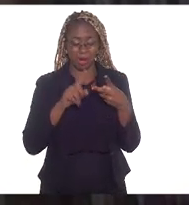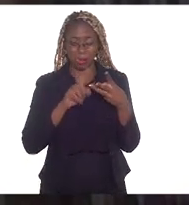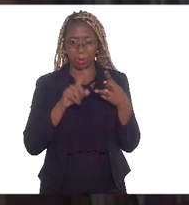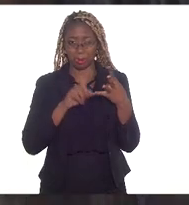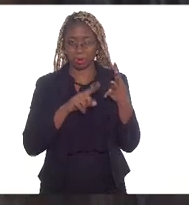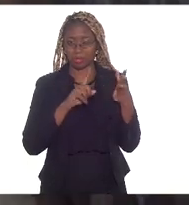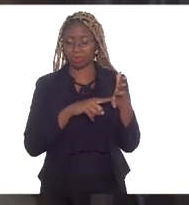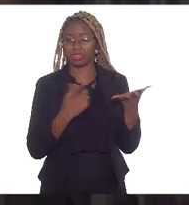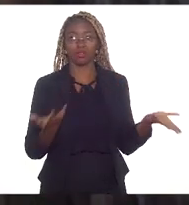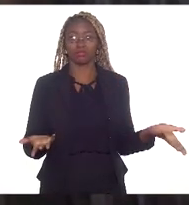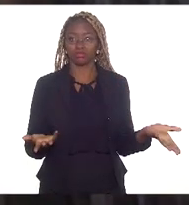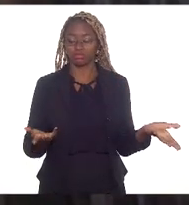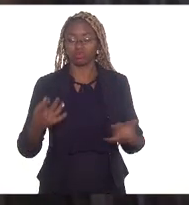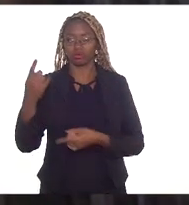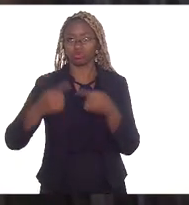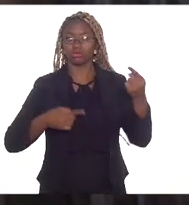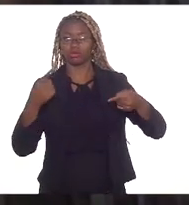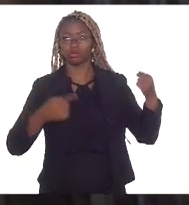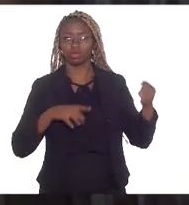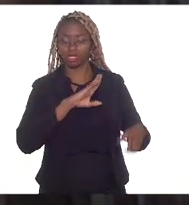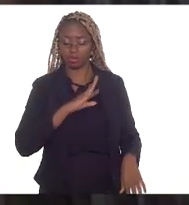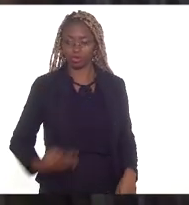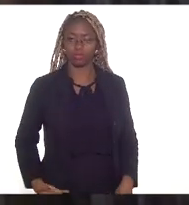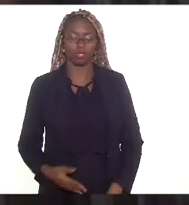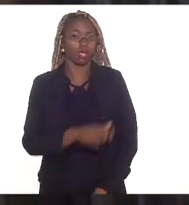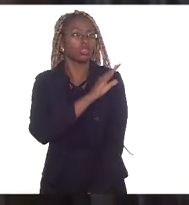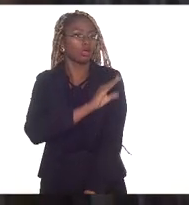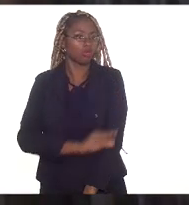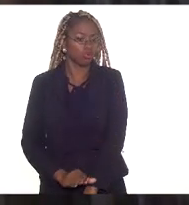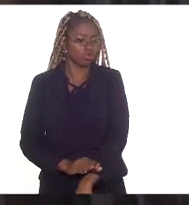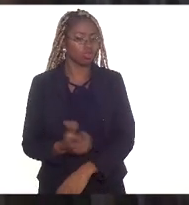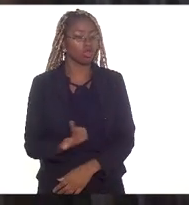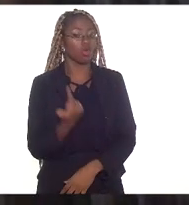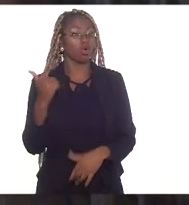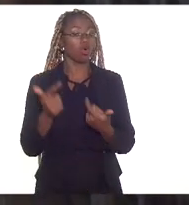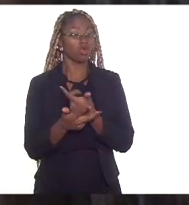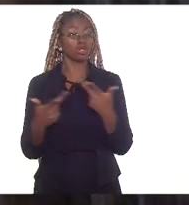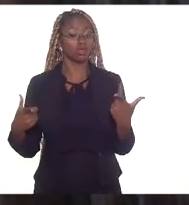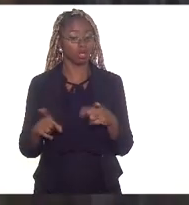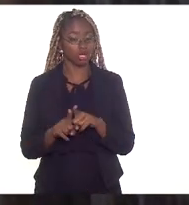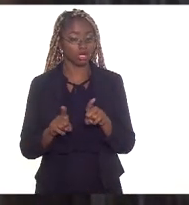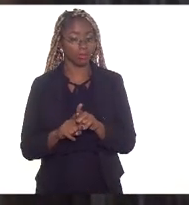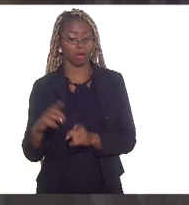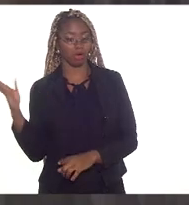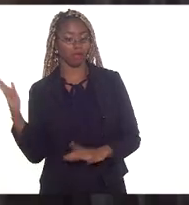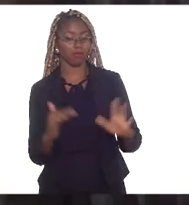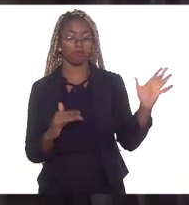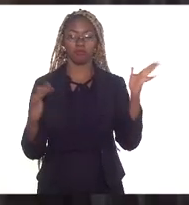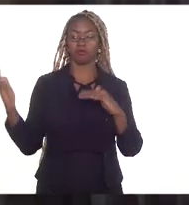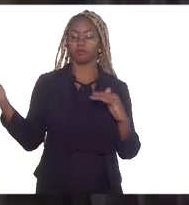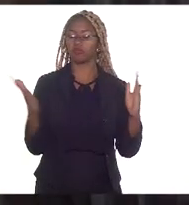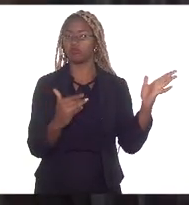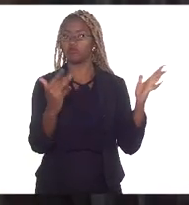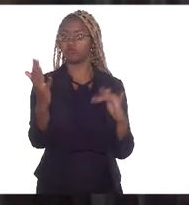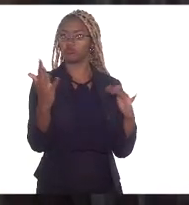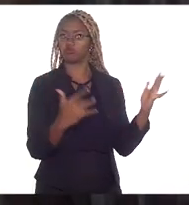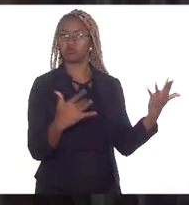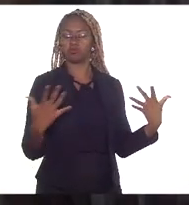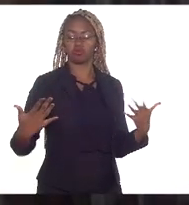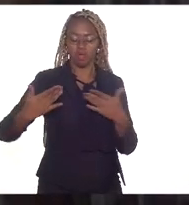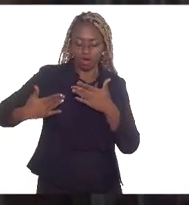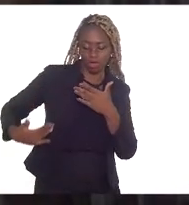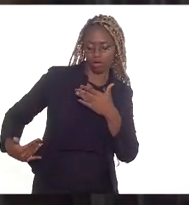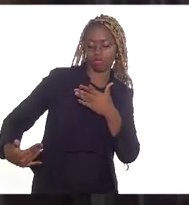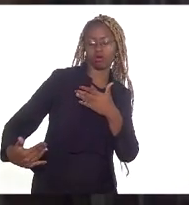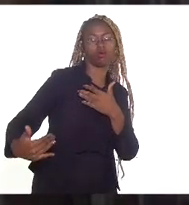tem a política pública da cultura. E outra coisa, também o que vem é, ao